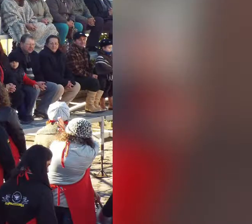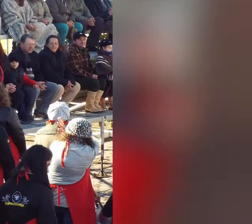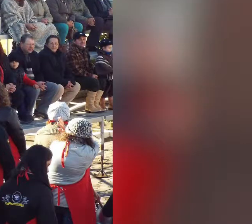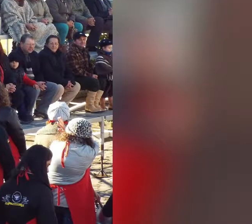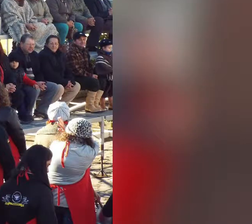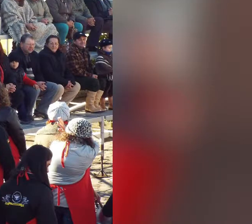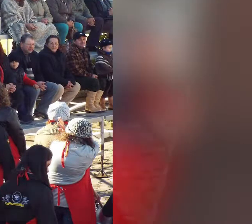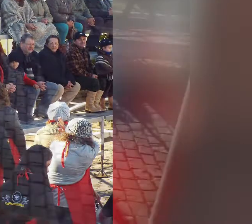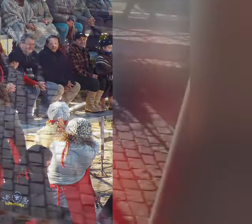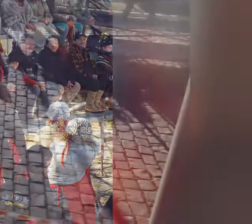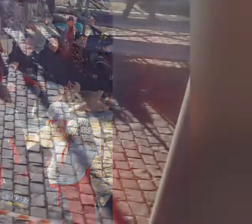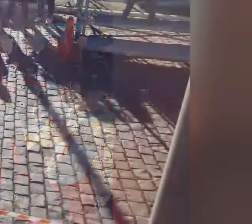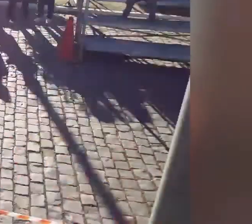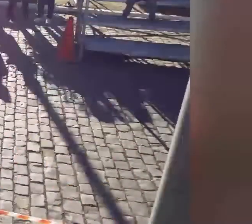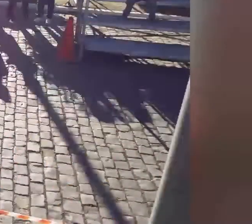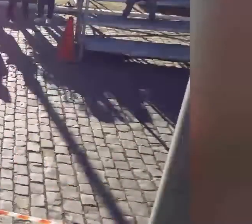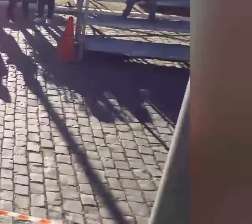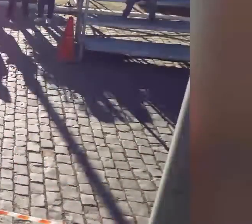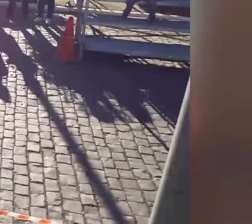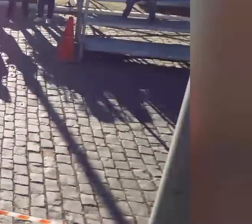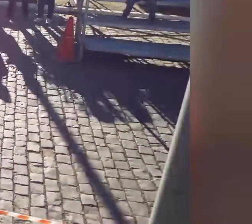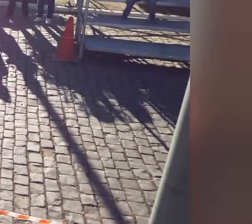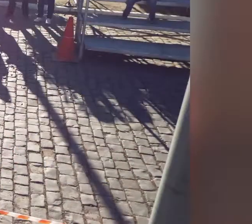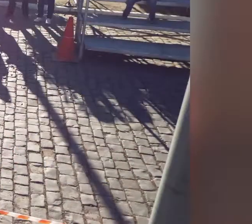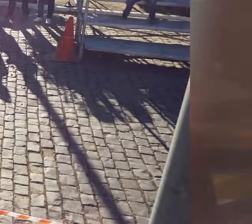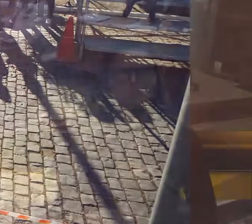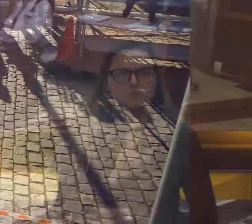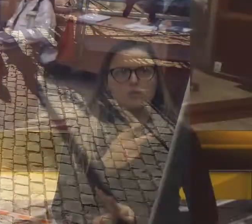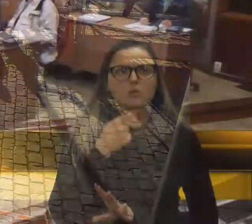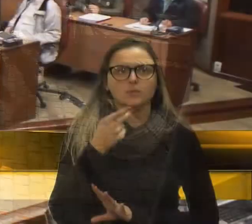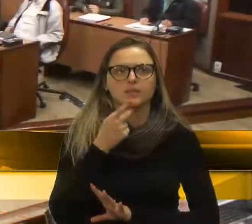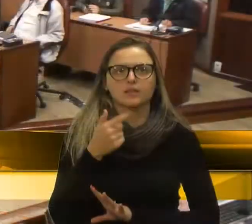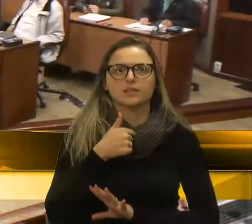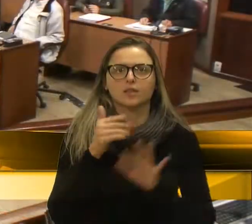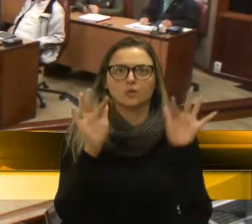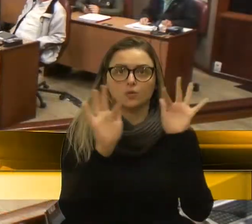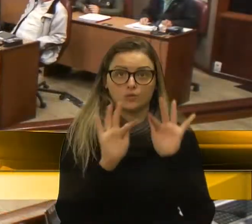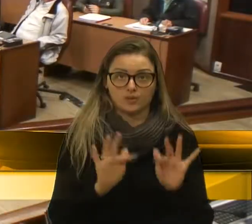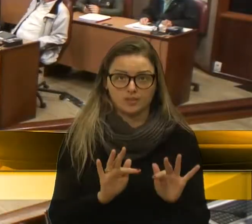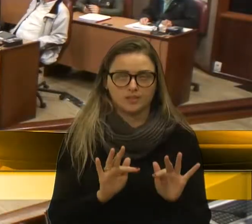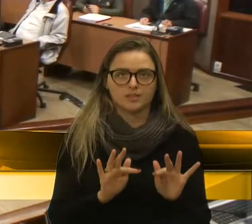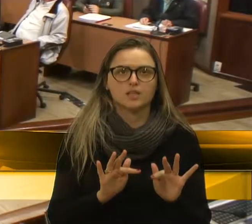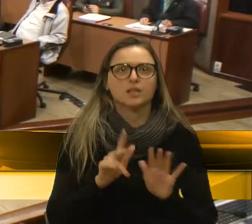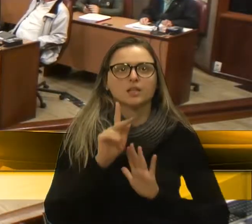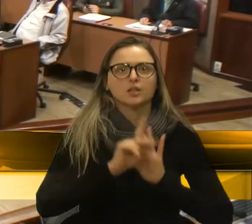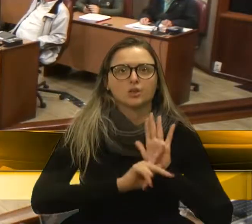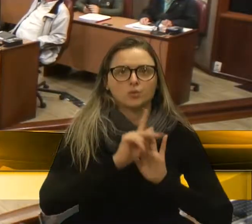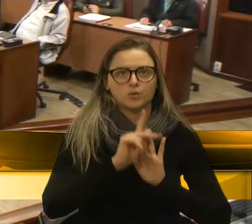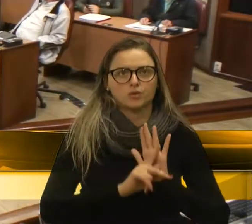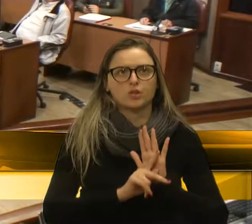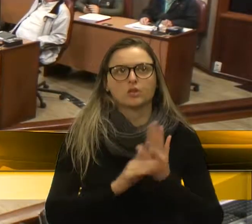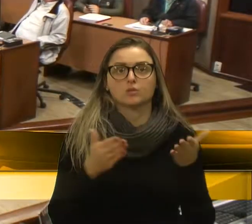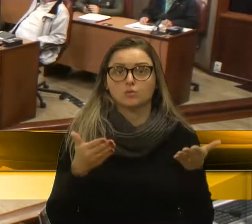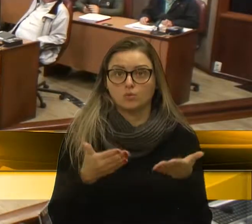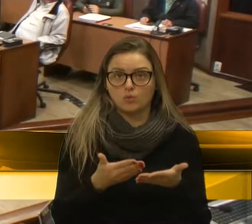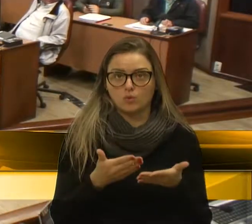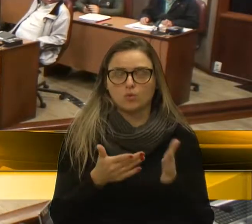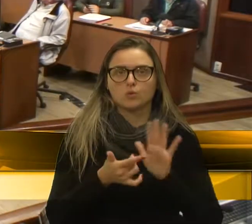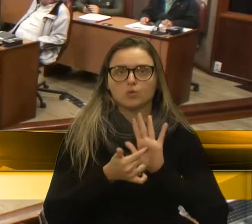a cultura da região, atrações artísticas e concursos. Muito feliz que esse projeto esteja sendo